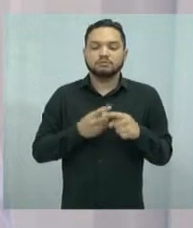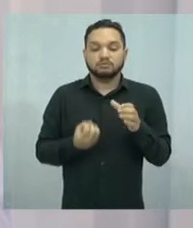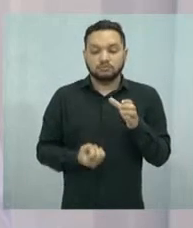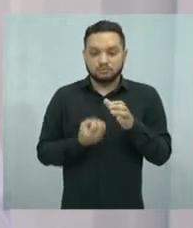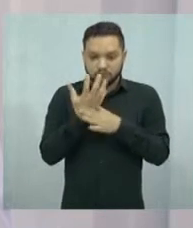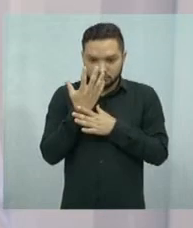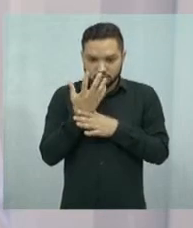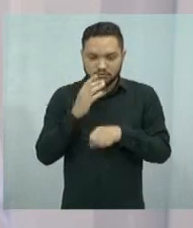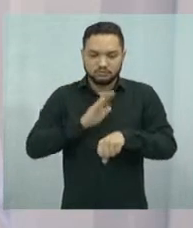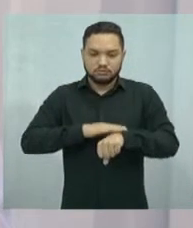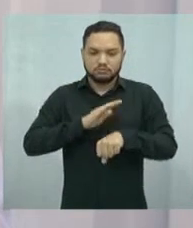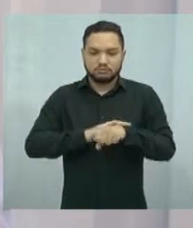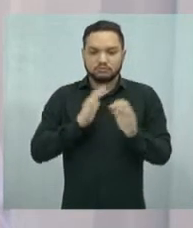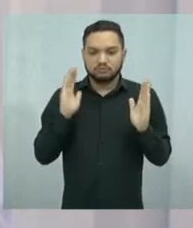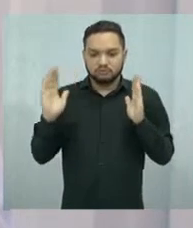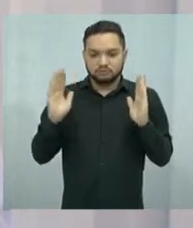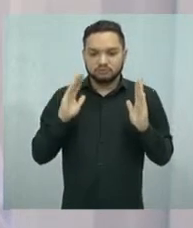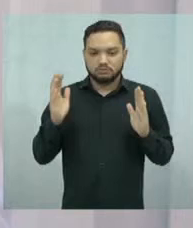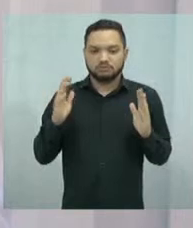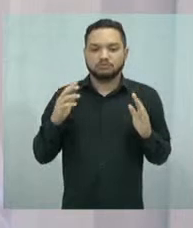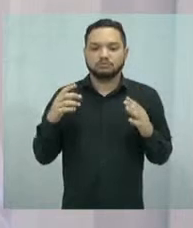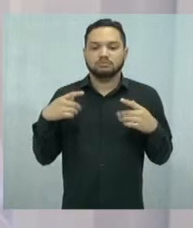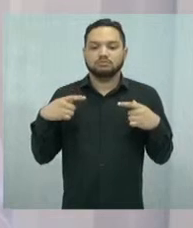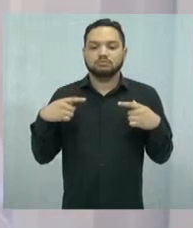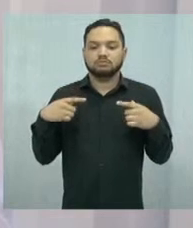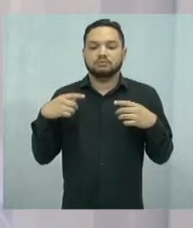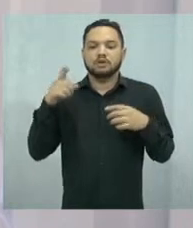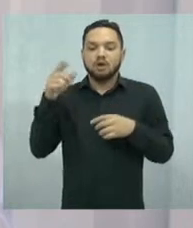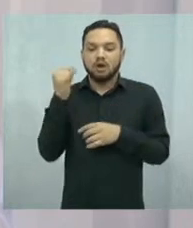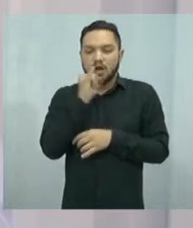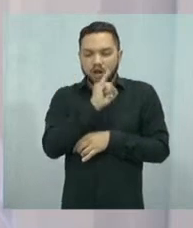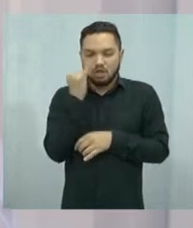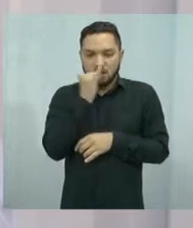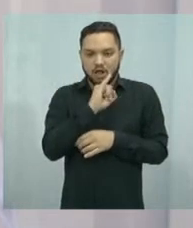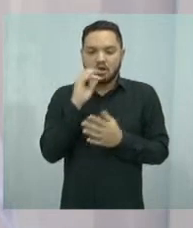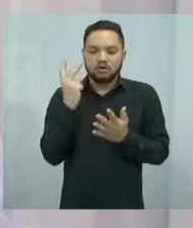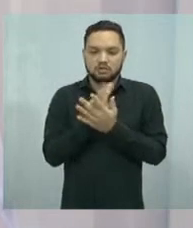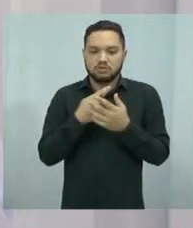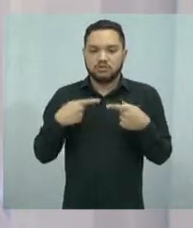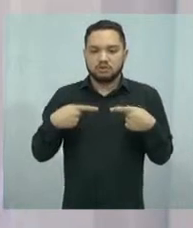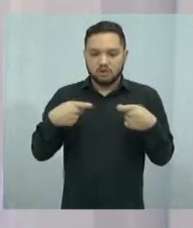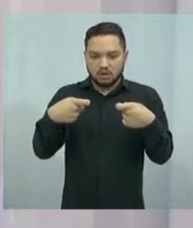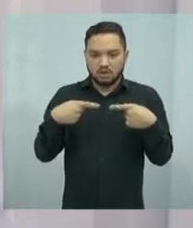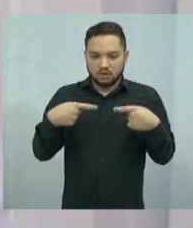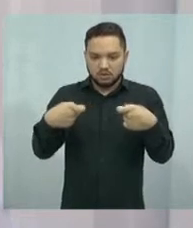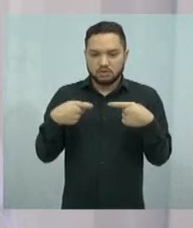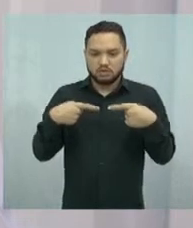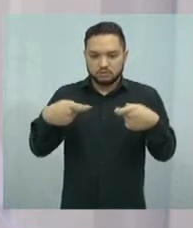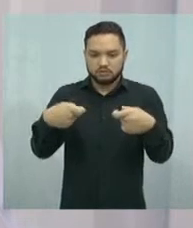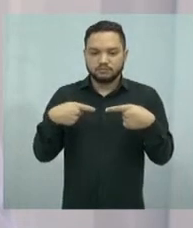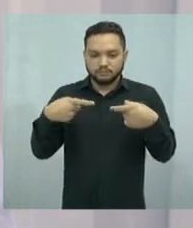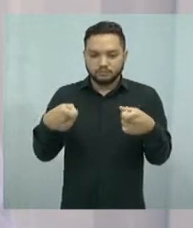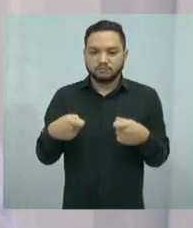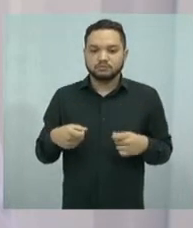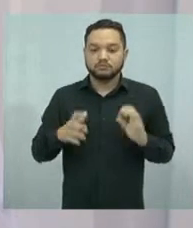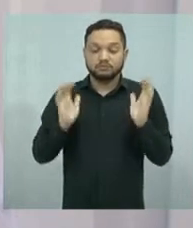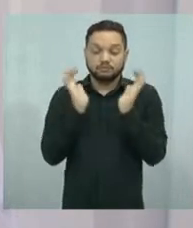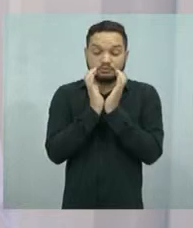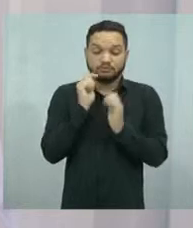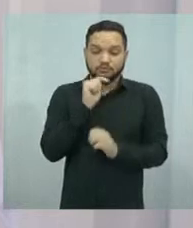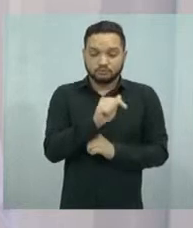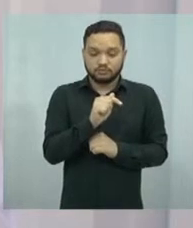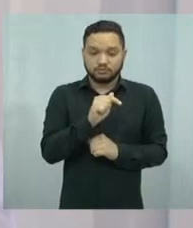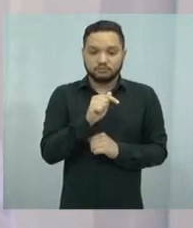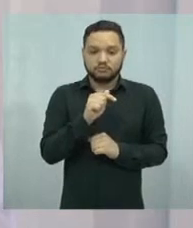dizer, na Guerra de Solferino, na Itália, onde os agentes do formato internacional